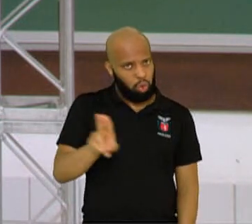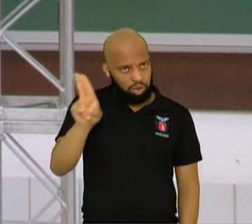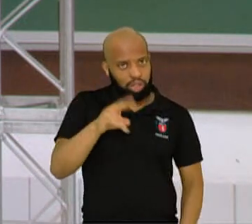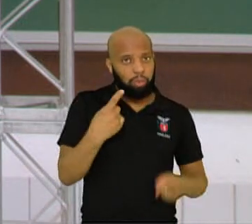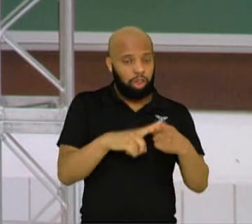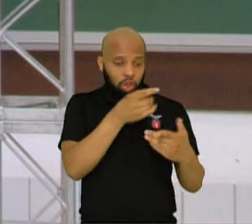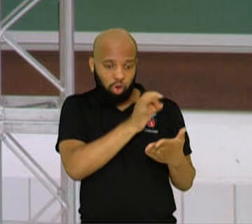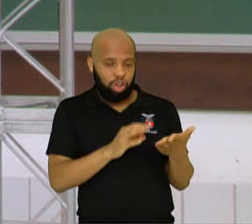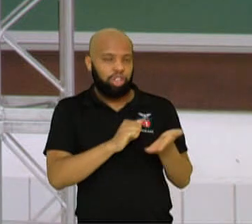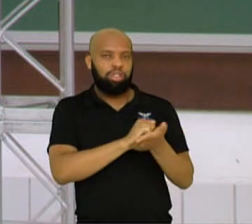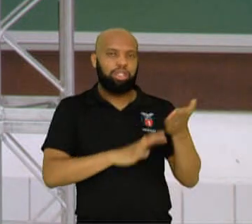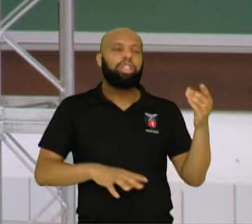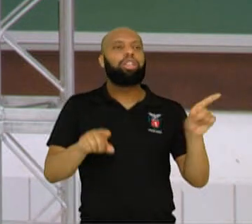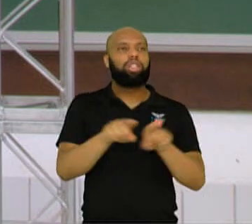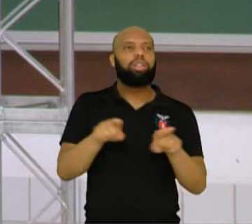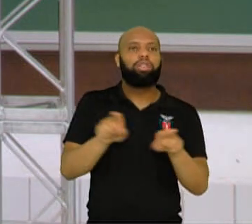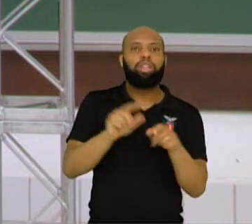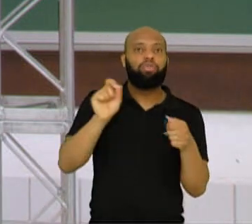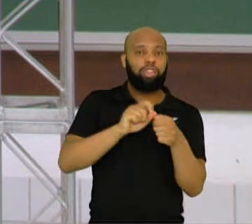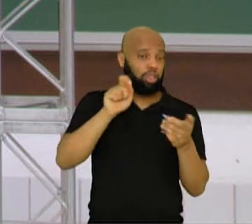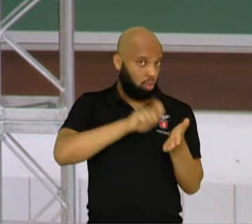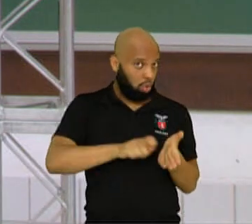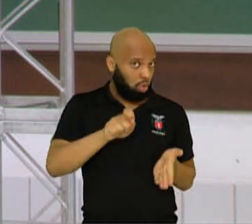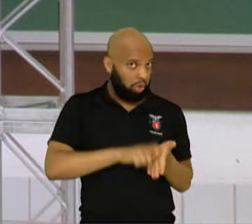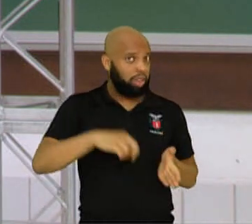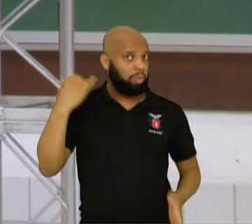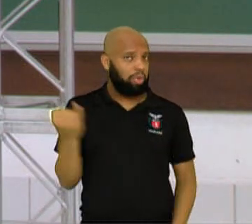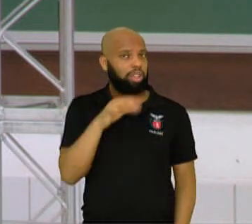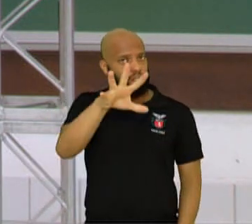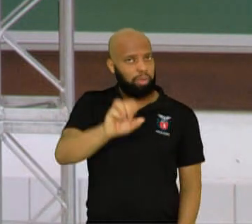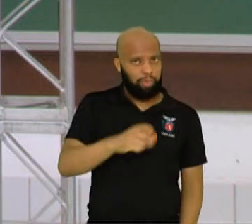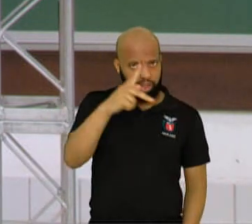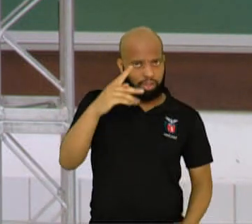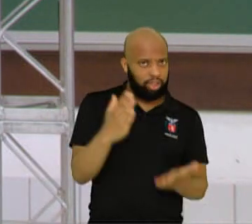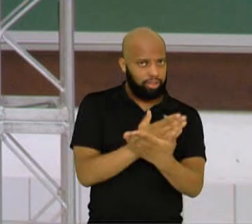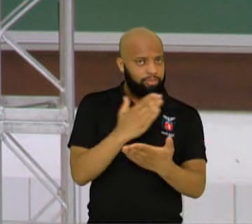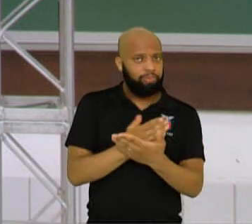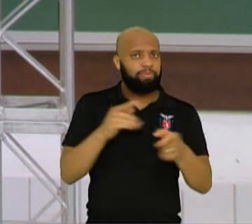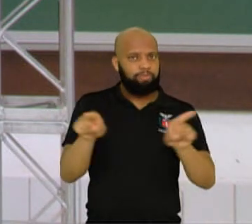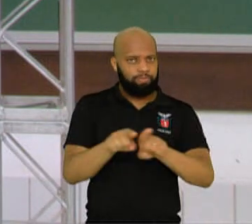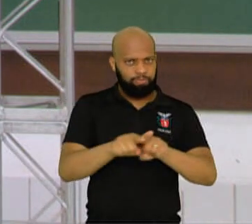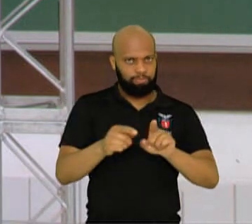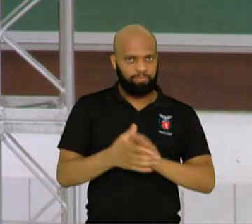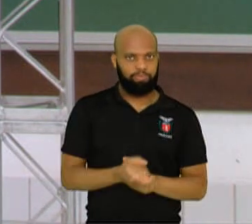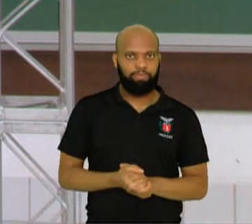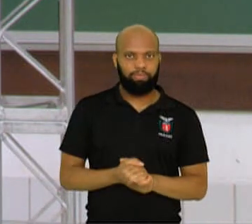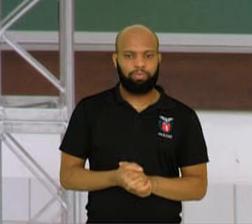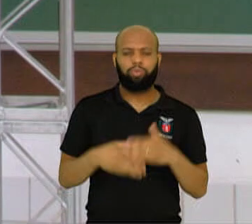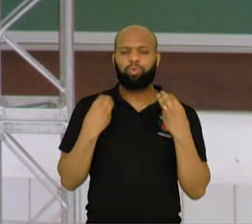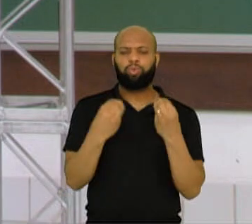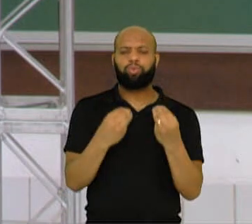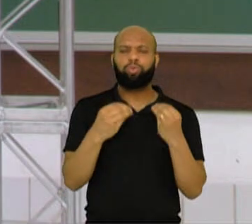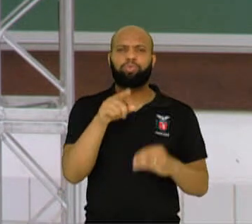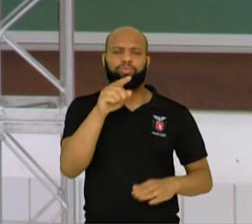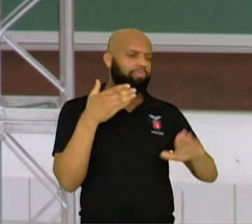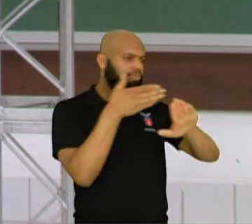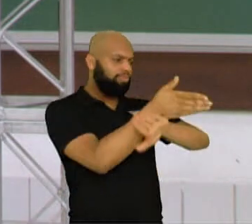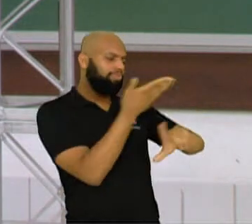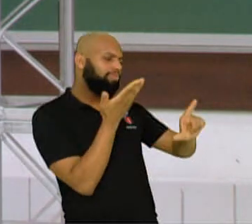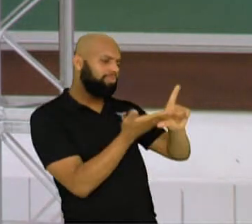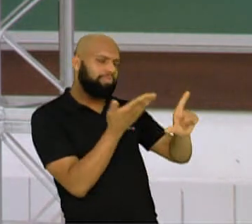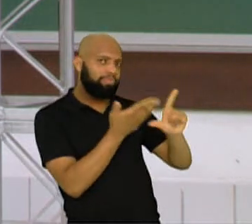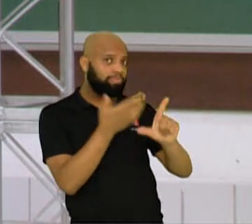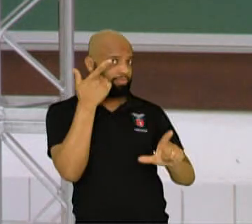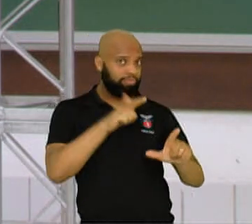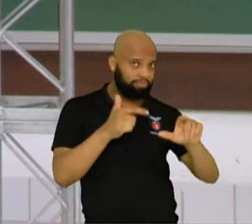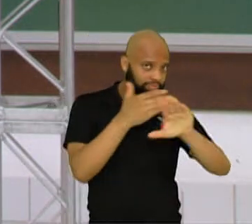para corrigir exercícios, fazer anotações. Então vai lá pegar o seu caderno. Fora isso, como que está teu acesso no Classroom? Você